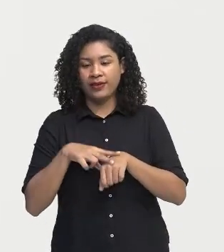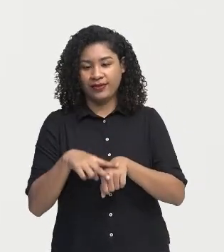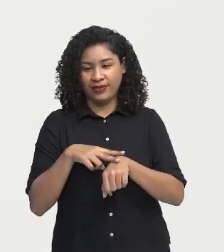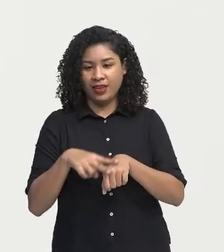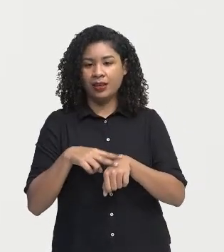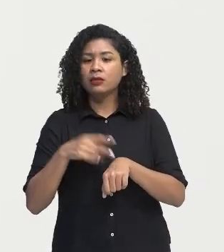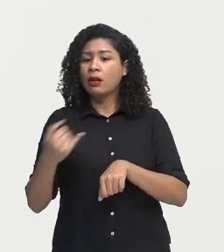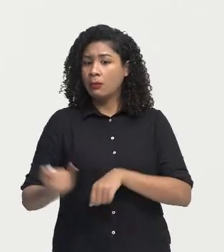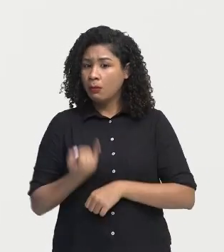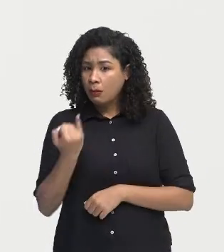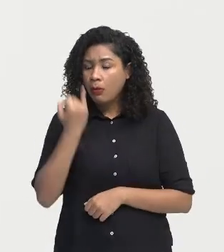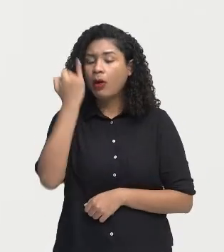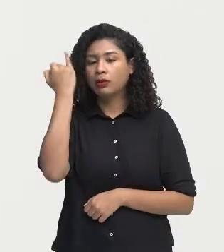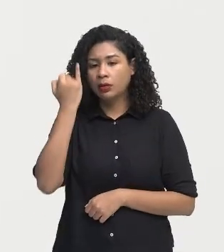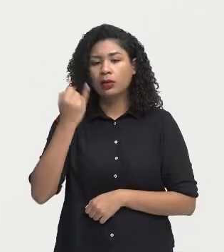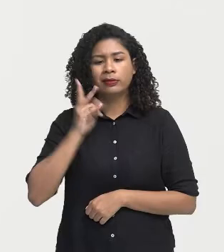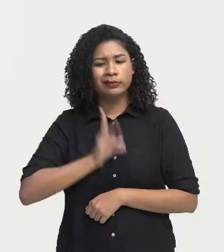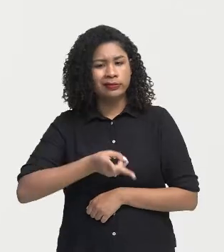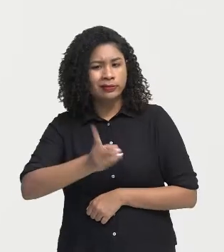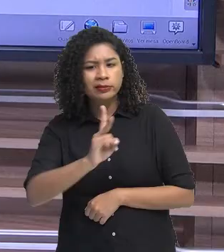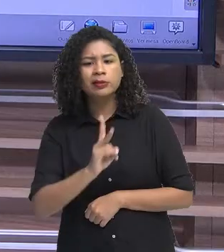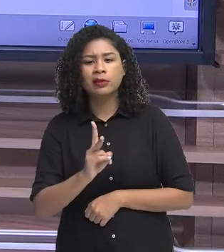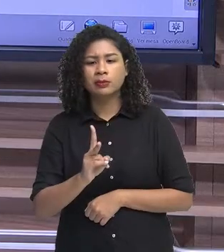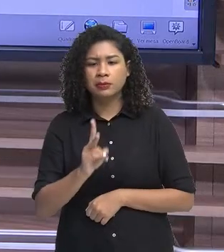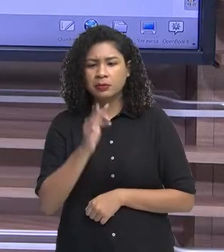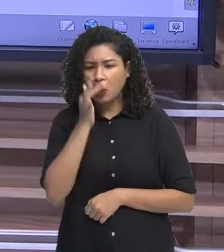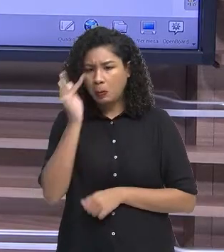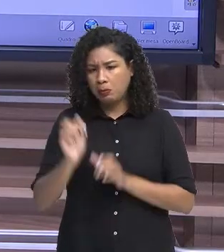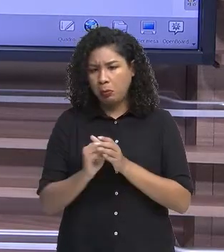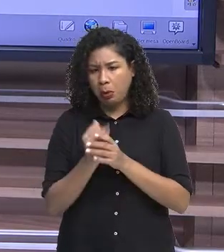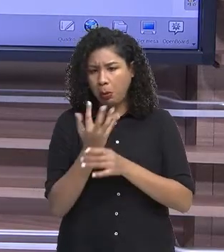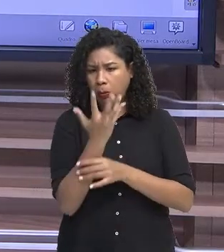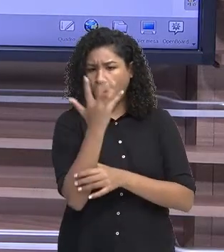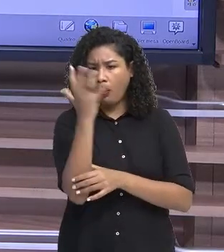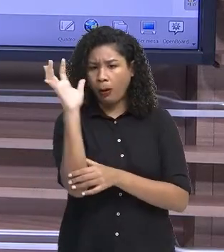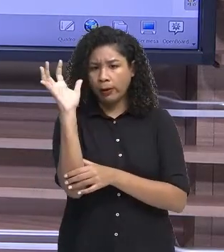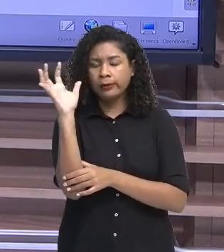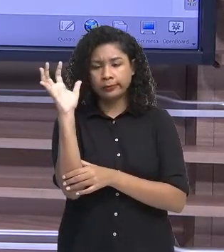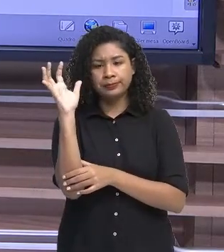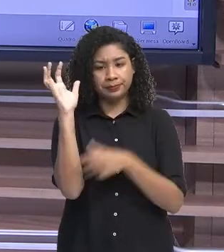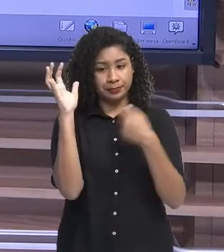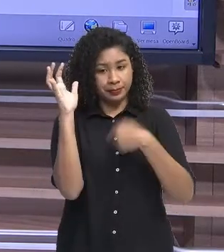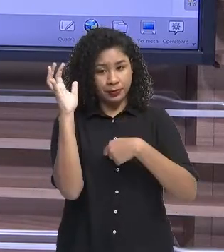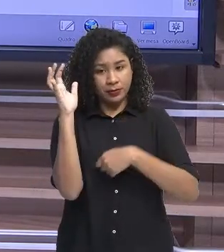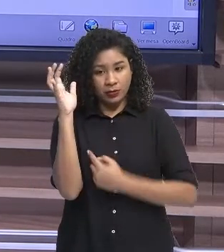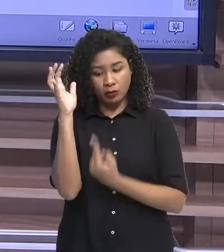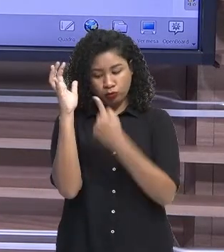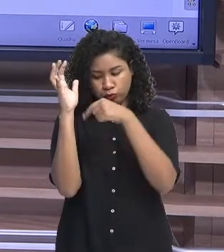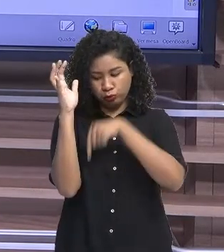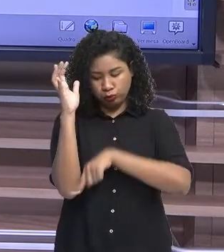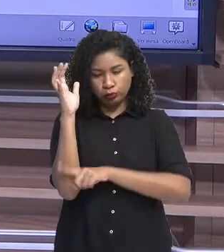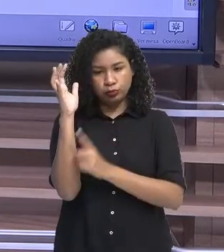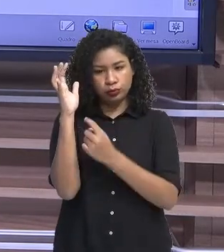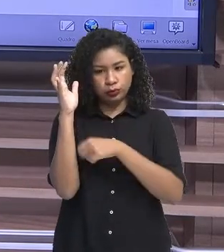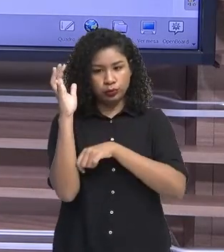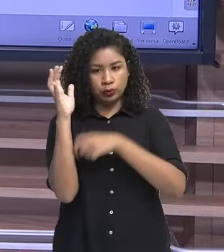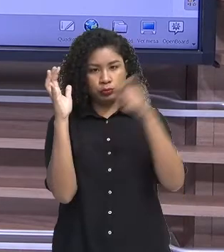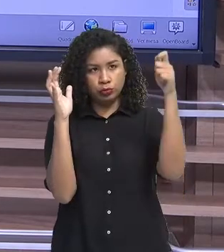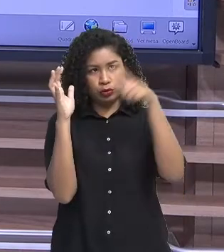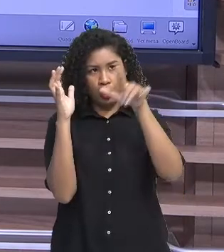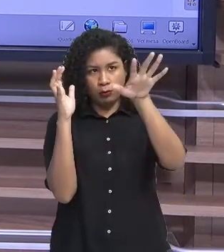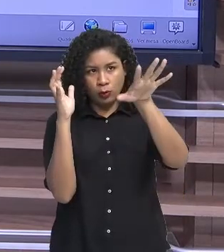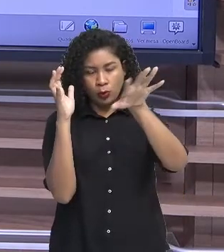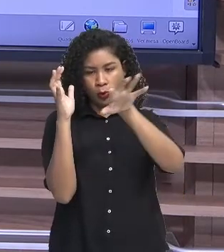plantas precisam realizar a fotossíntese, né? Então, essa organela, ela é específica ali para esse processo de fotossíntese. Por isso